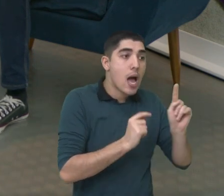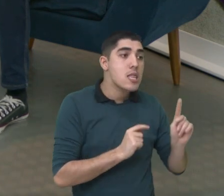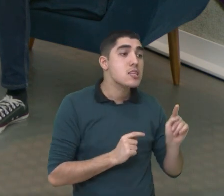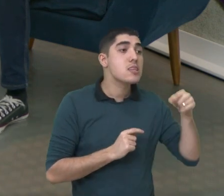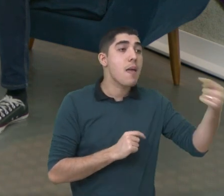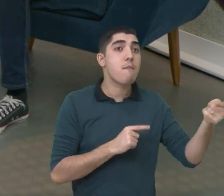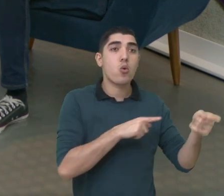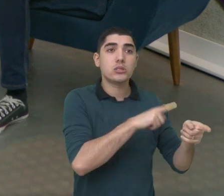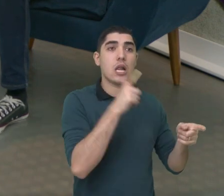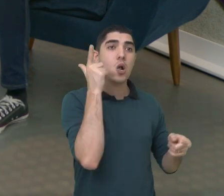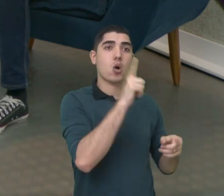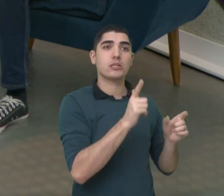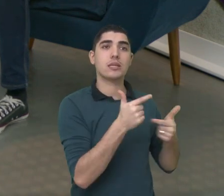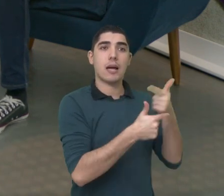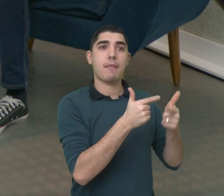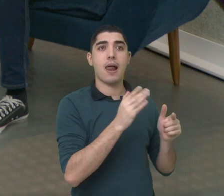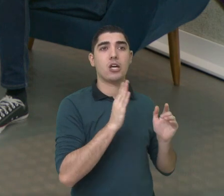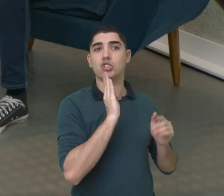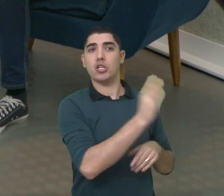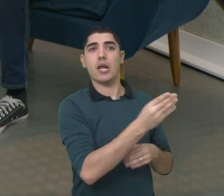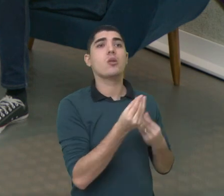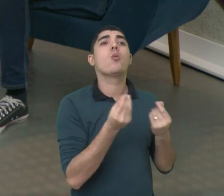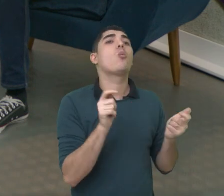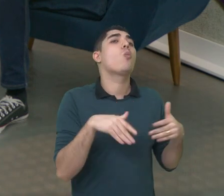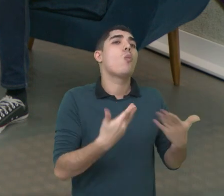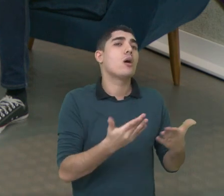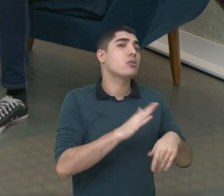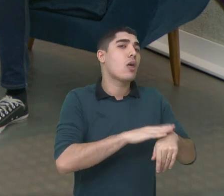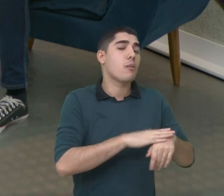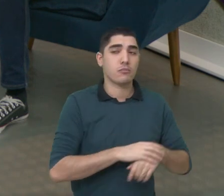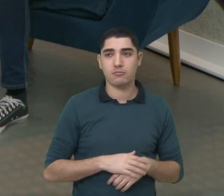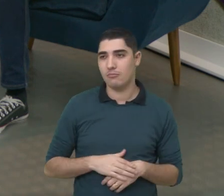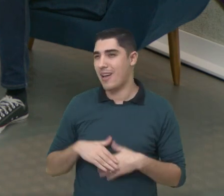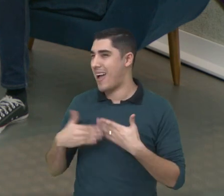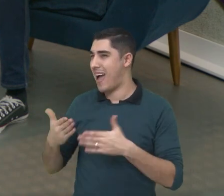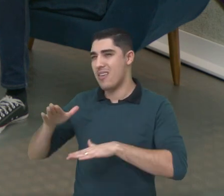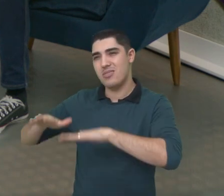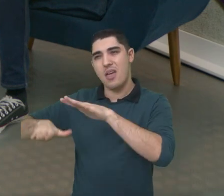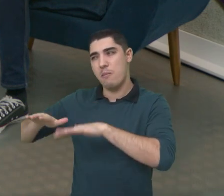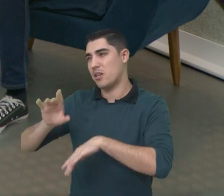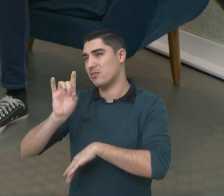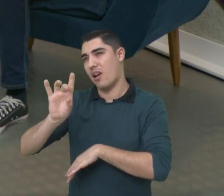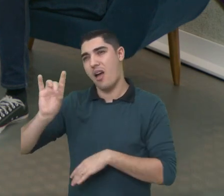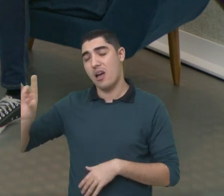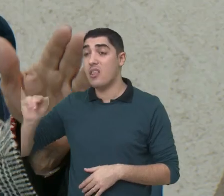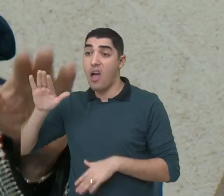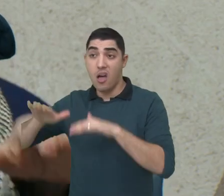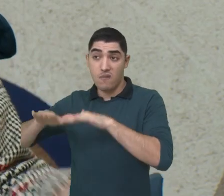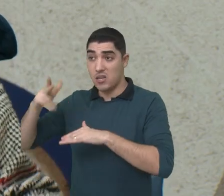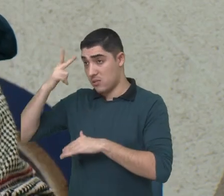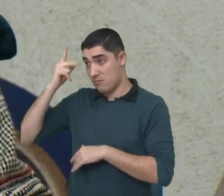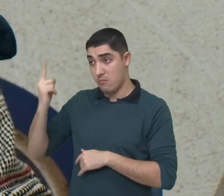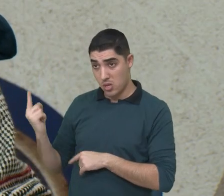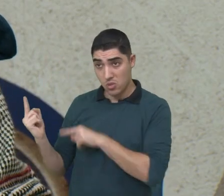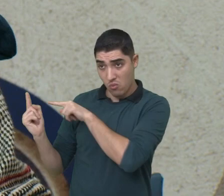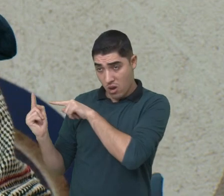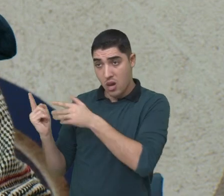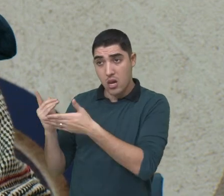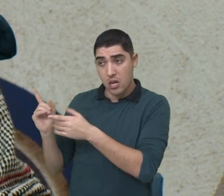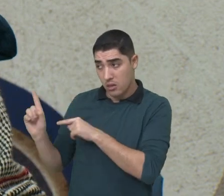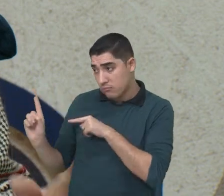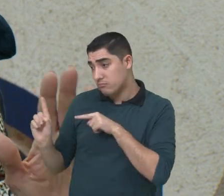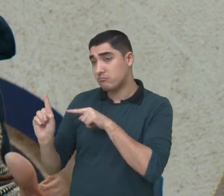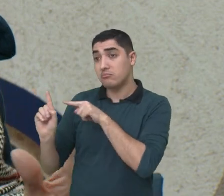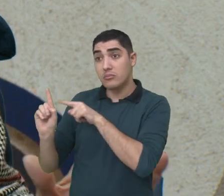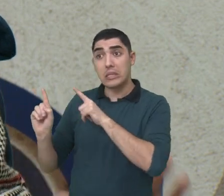apto a vender ou a alugar um imóvel? Depende muito de cada um. Depende. Às vezes um corretor de imóvel chega